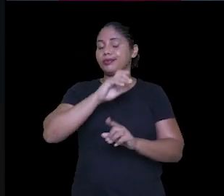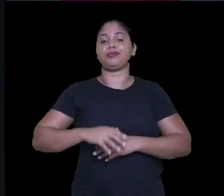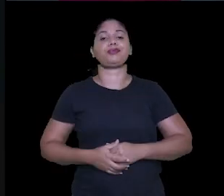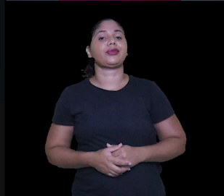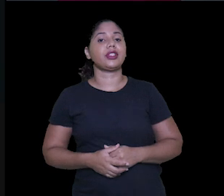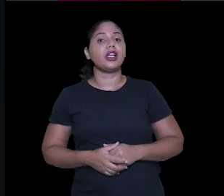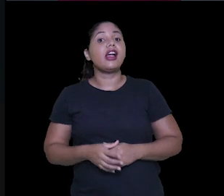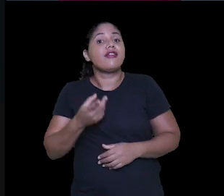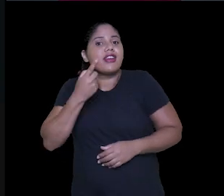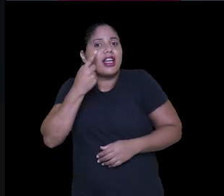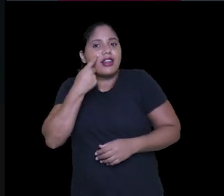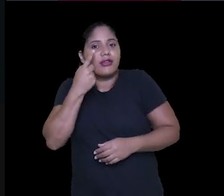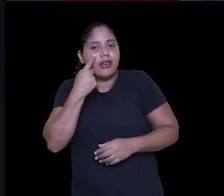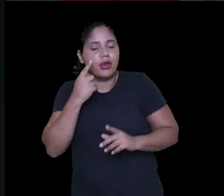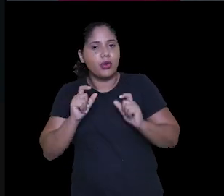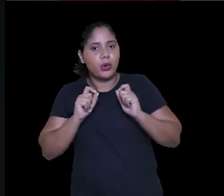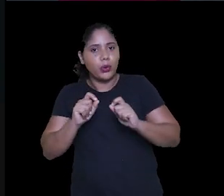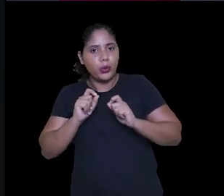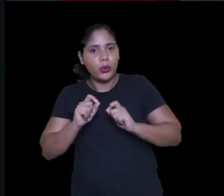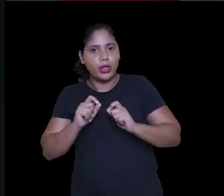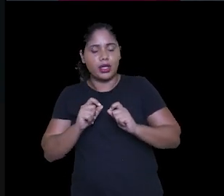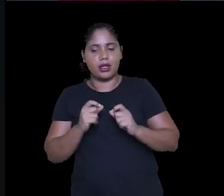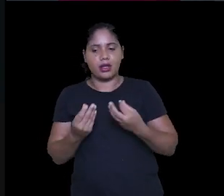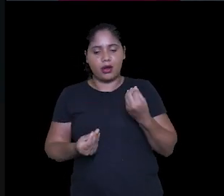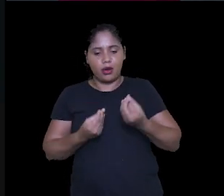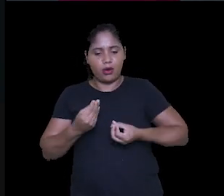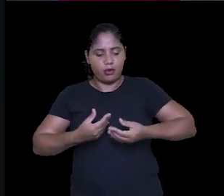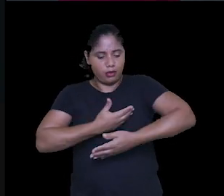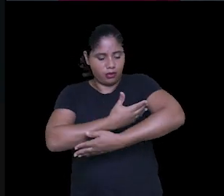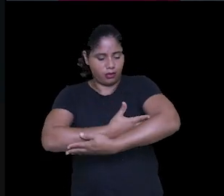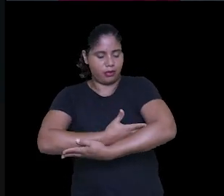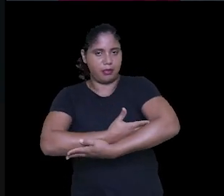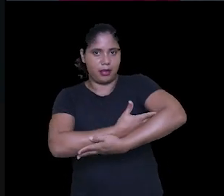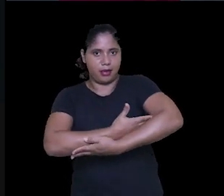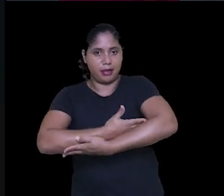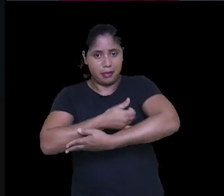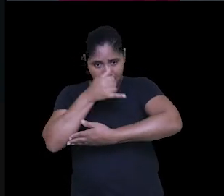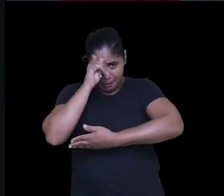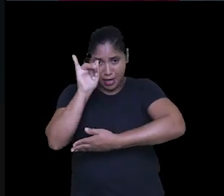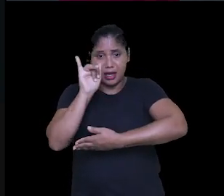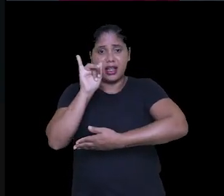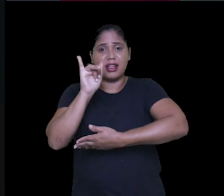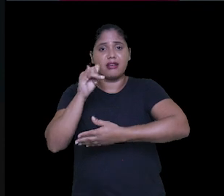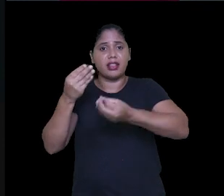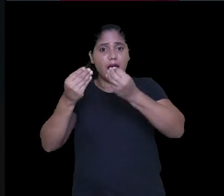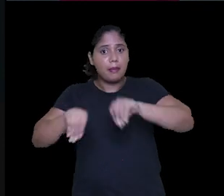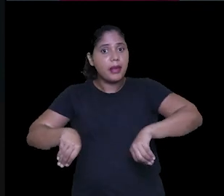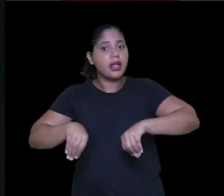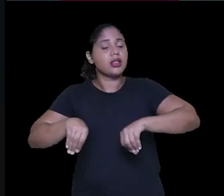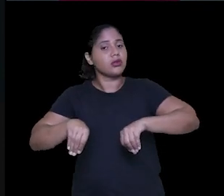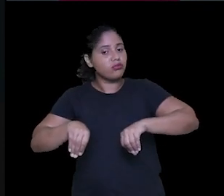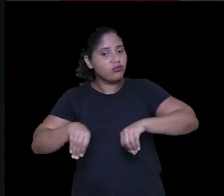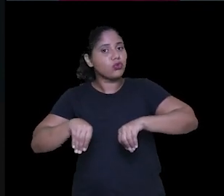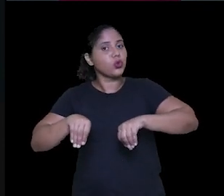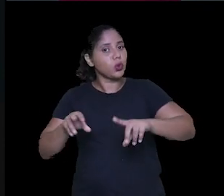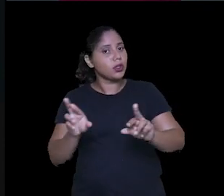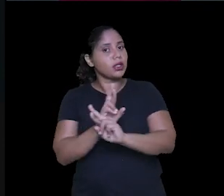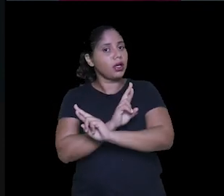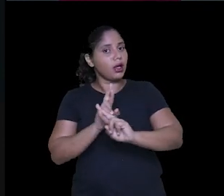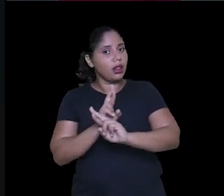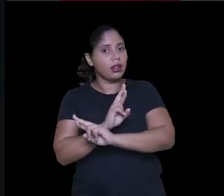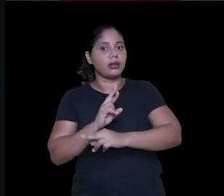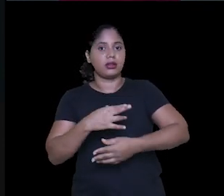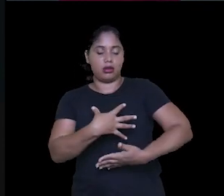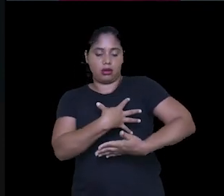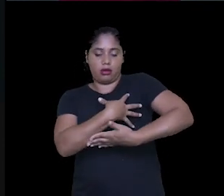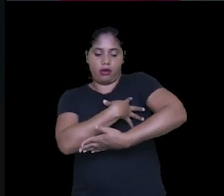Falando sobre as intercorrências mais comuns que a gente encontra na amamentação e uma forma mais fácil